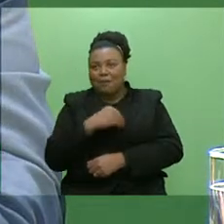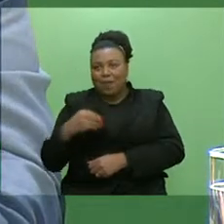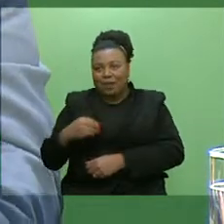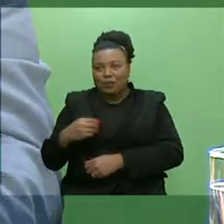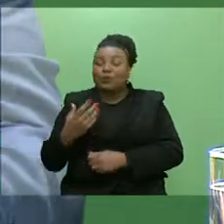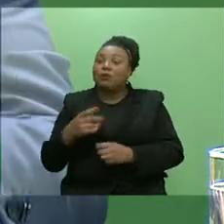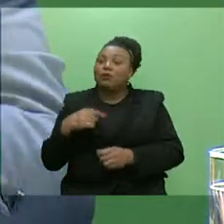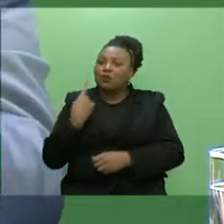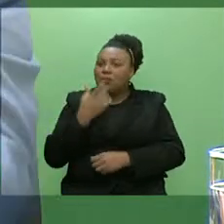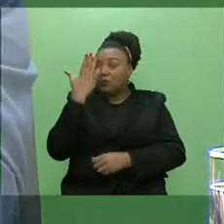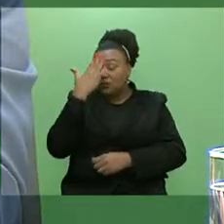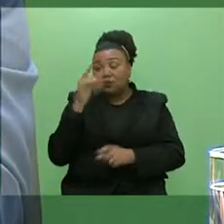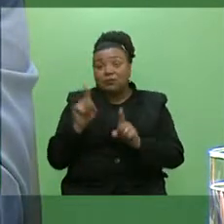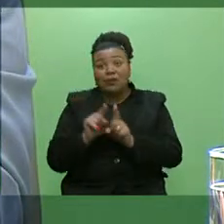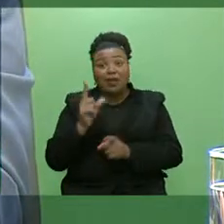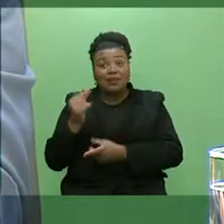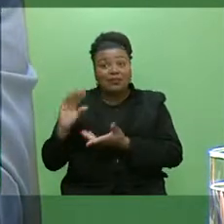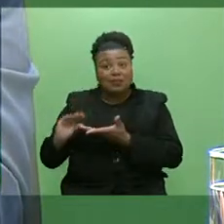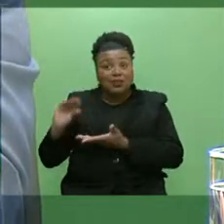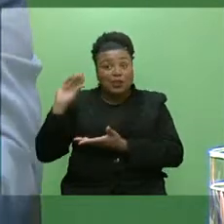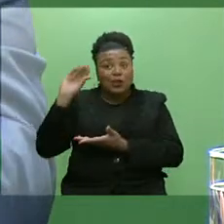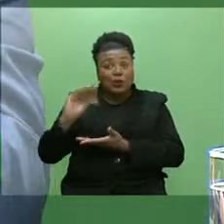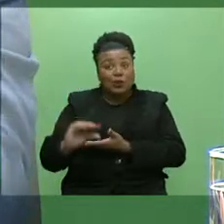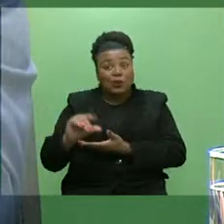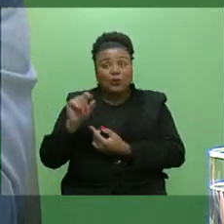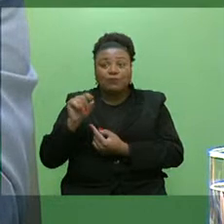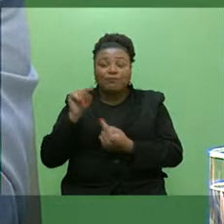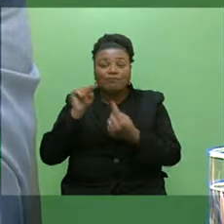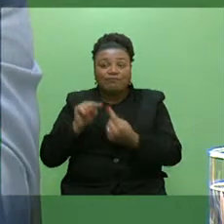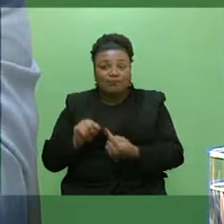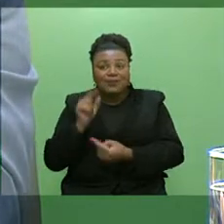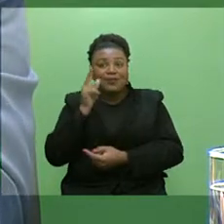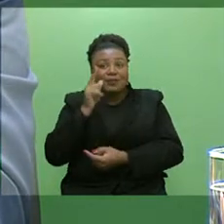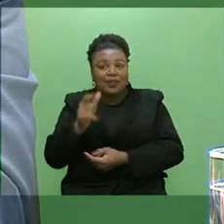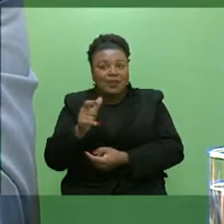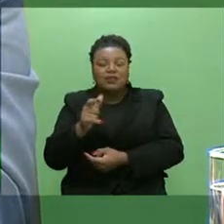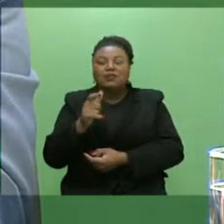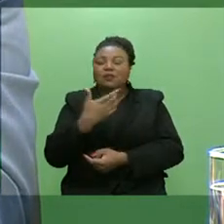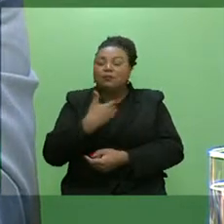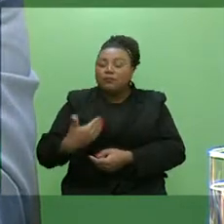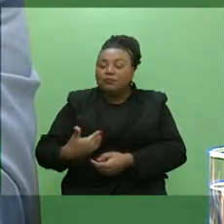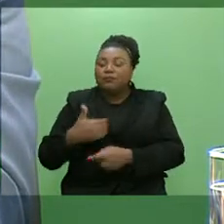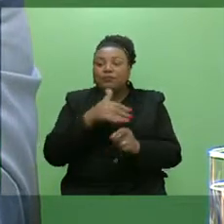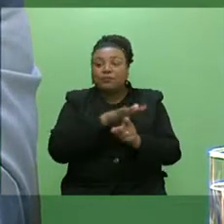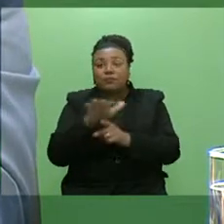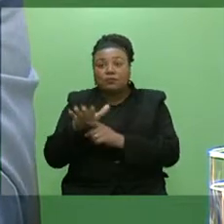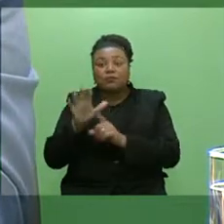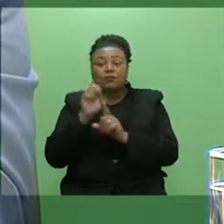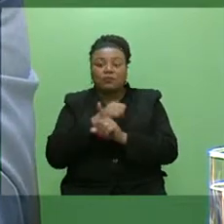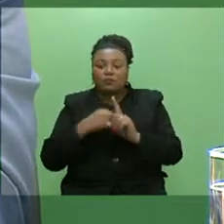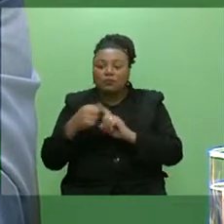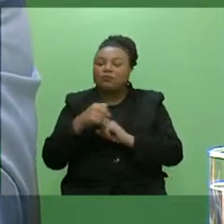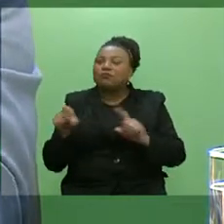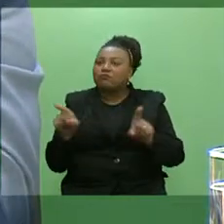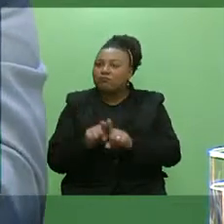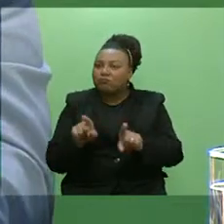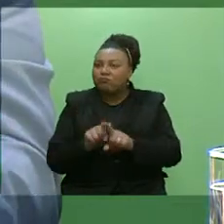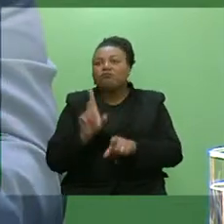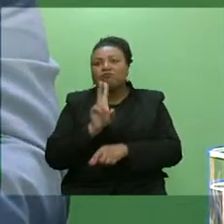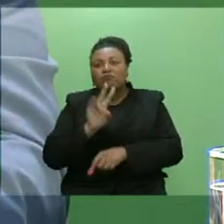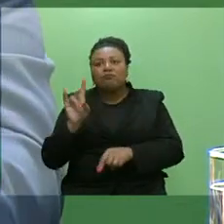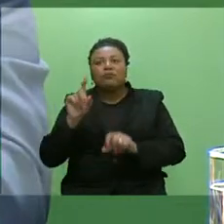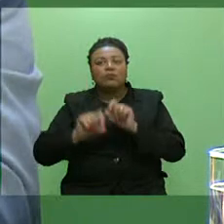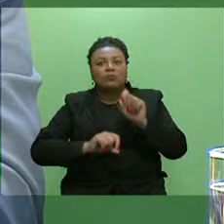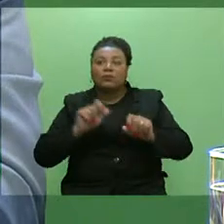também entendemos que esse recurso que vem ao encontro de um interesse público, de uma demanda da sociedade, ele também servirá